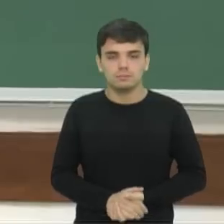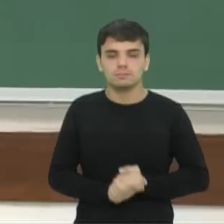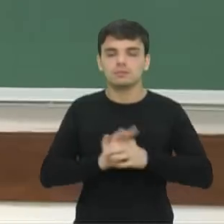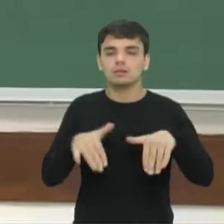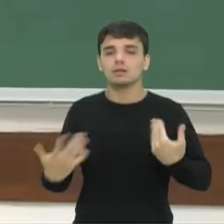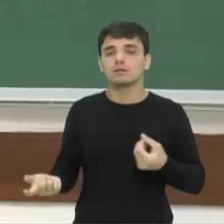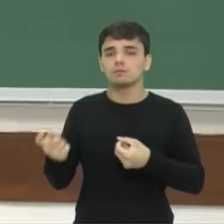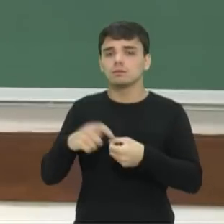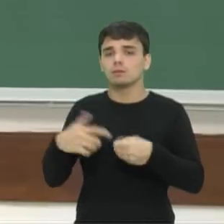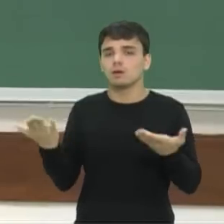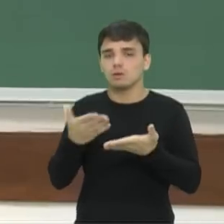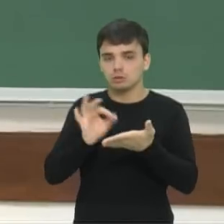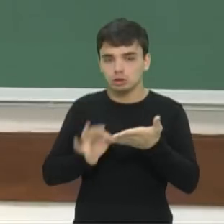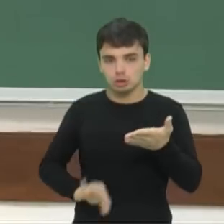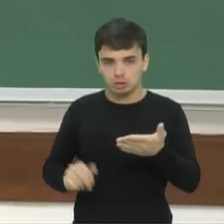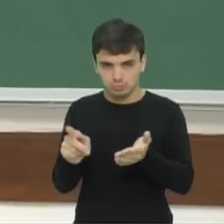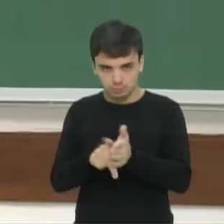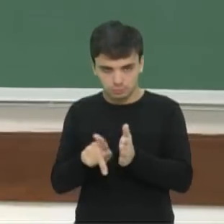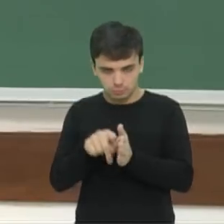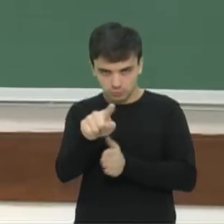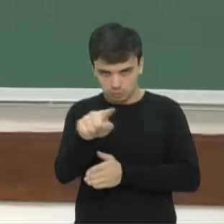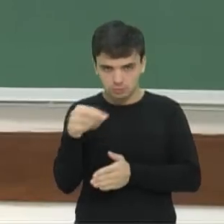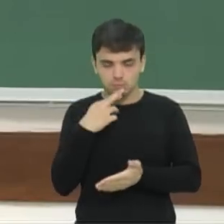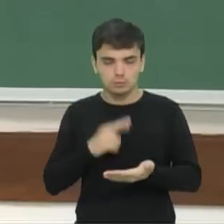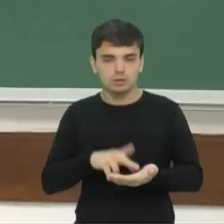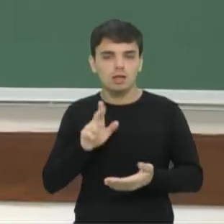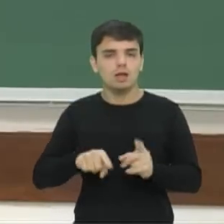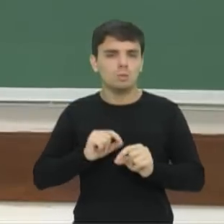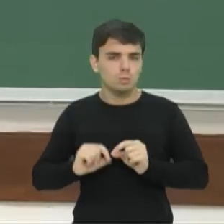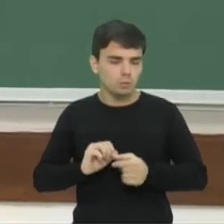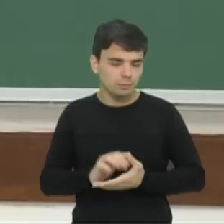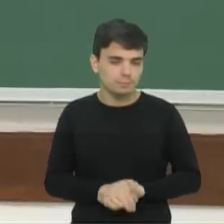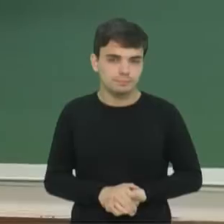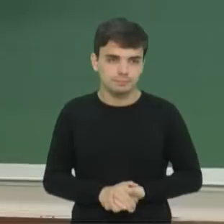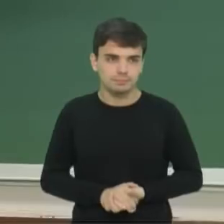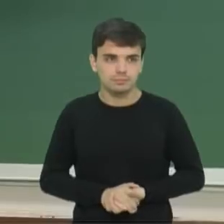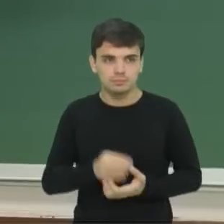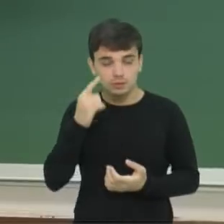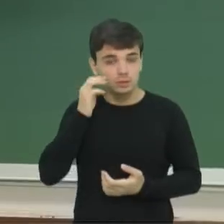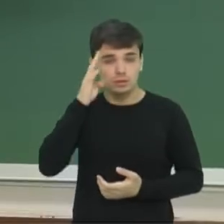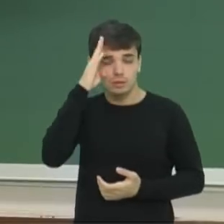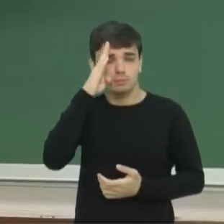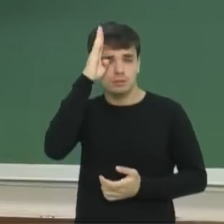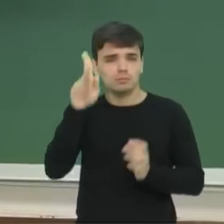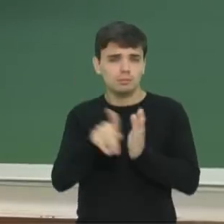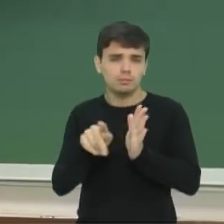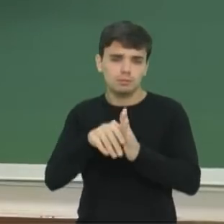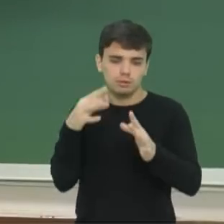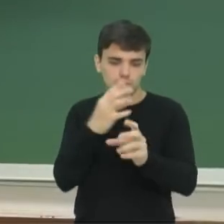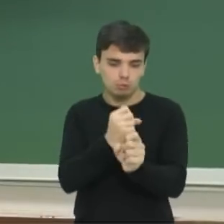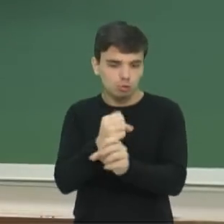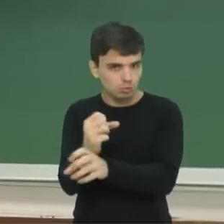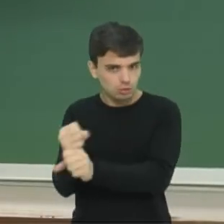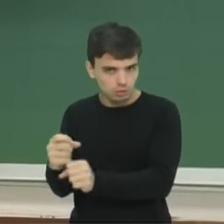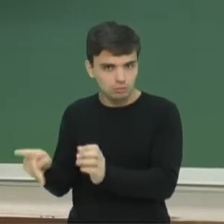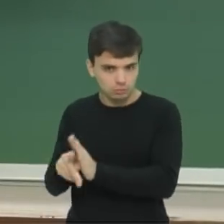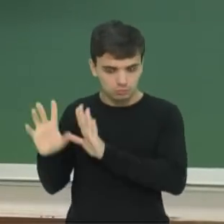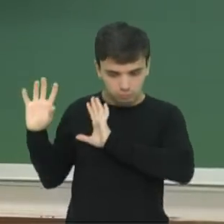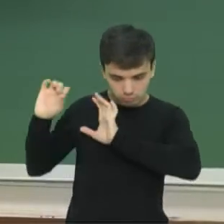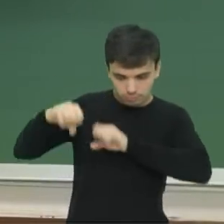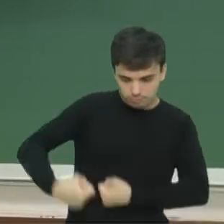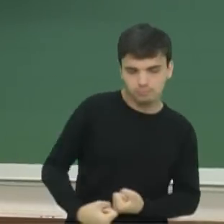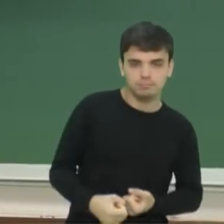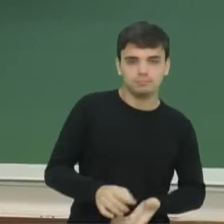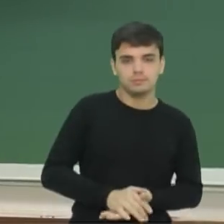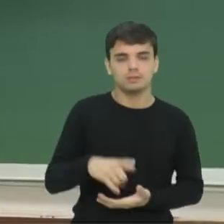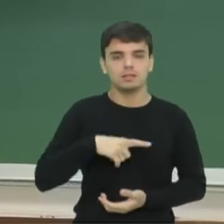Voltamos então, galera, com a correção do quiz que tinha ficado aqui para vocês, que era o quê? As principais formas de pontuação no judô. Bem tranquilo, né? Então hoje são